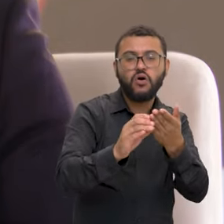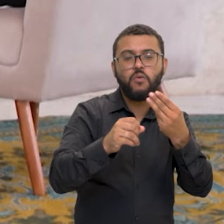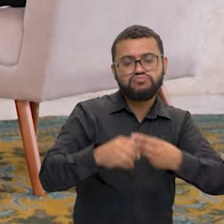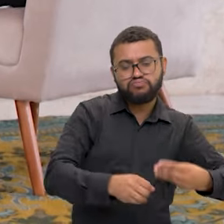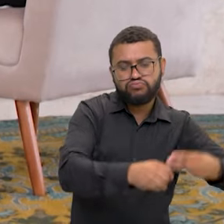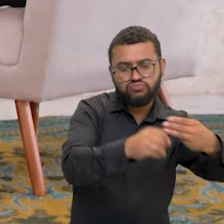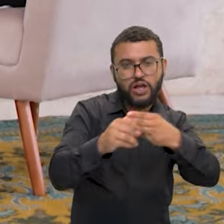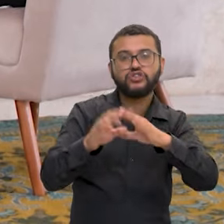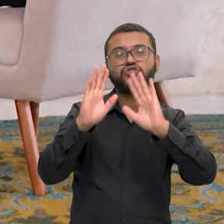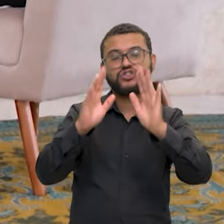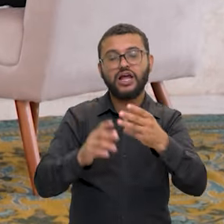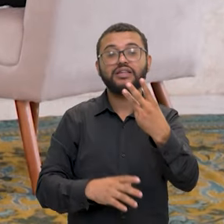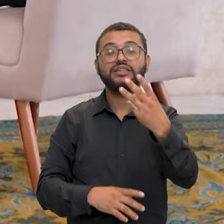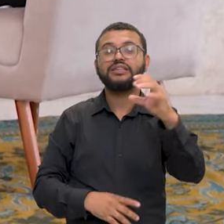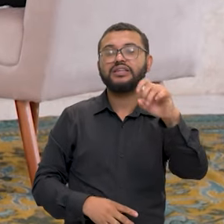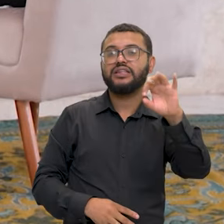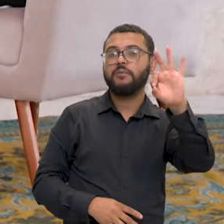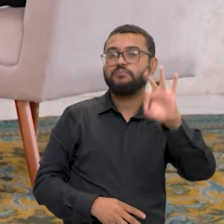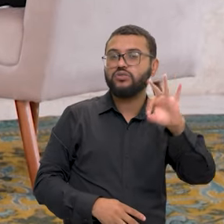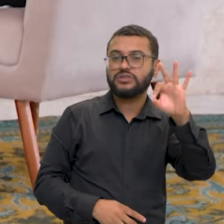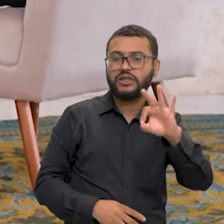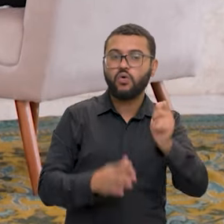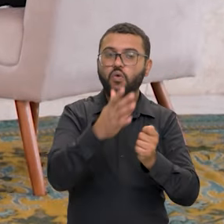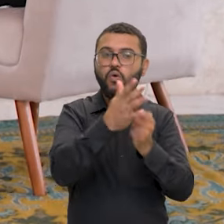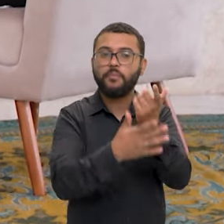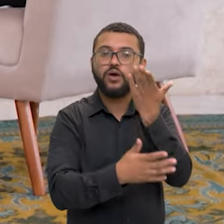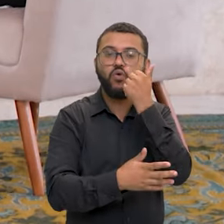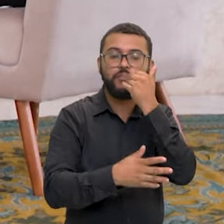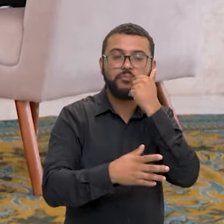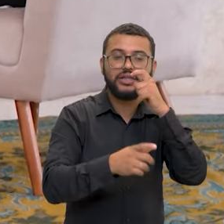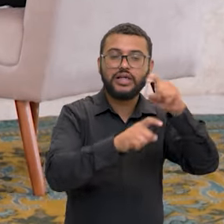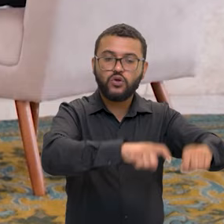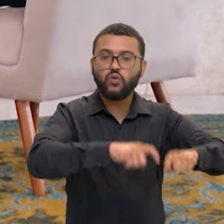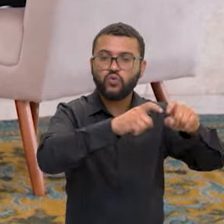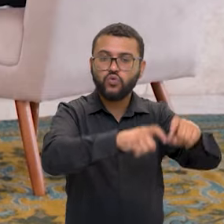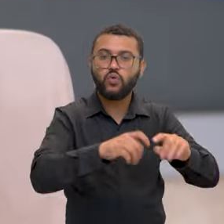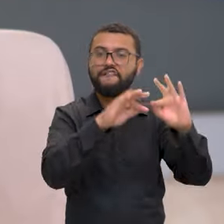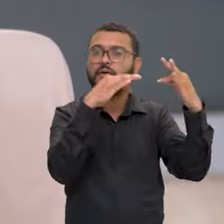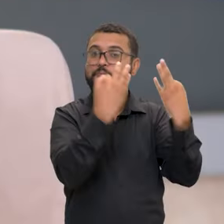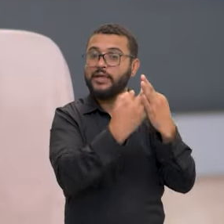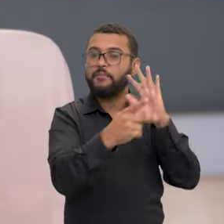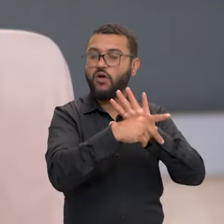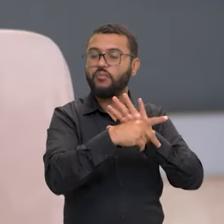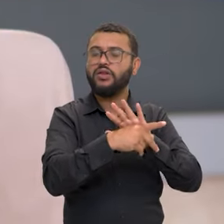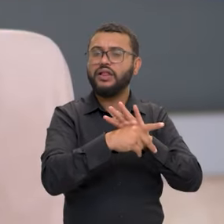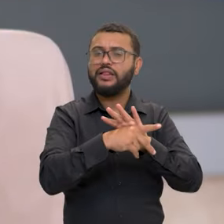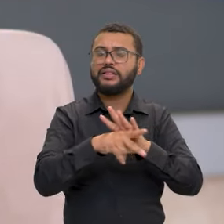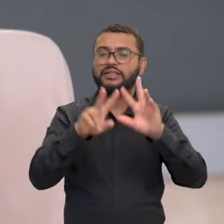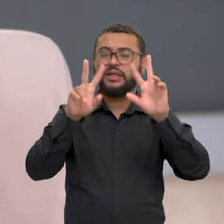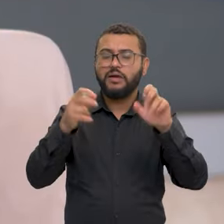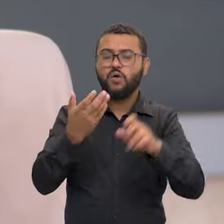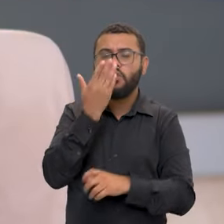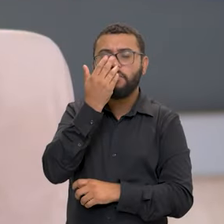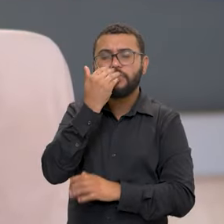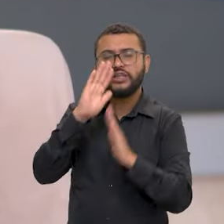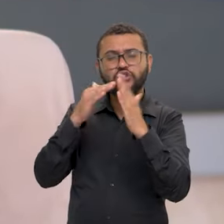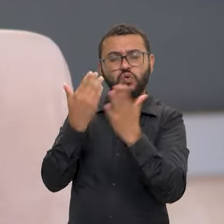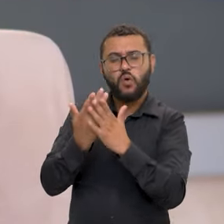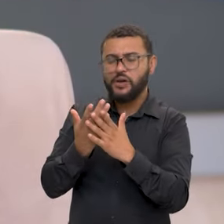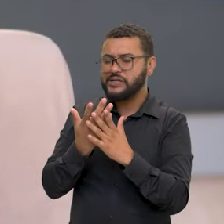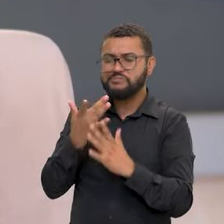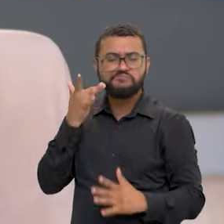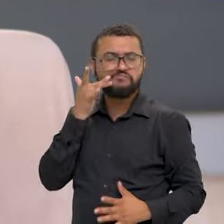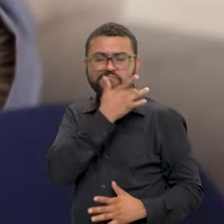para a compra de produtos da agricultura familiar, que vão garantir uma merenda escolar de qualidade, com alimentação realmente